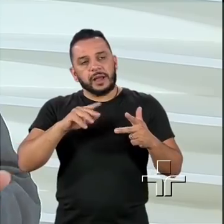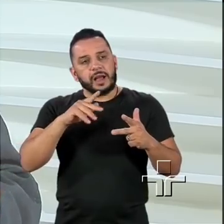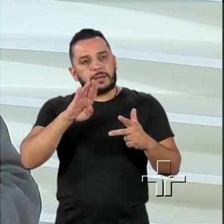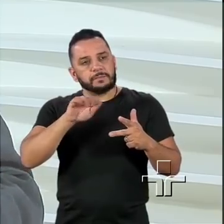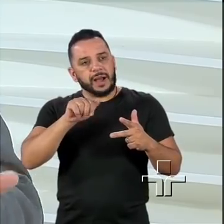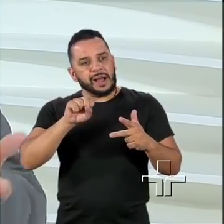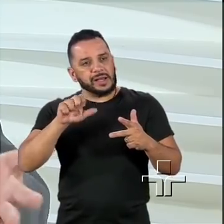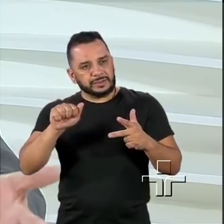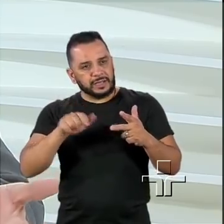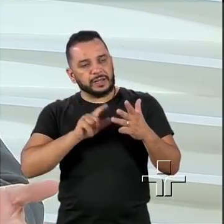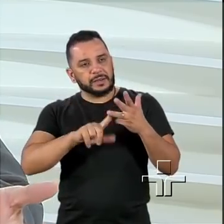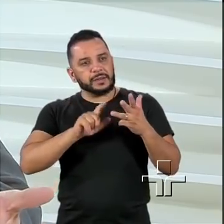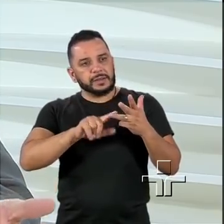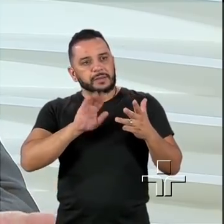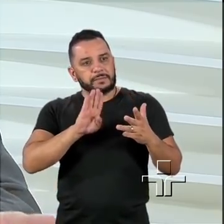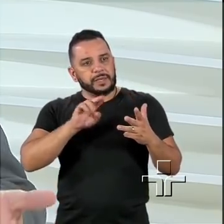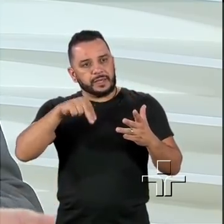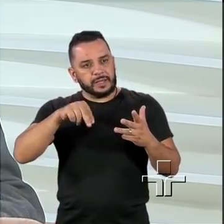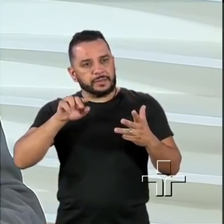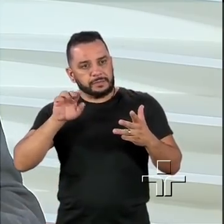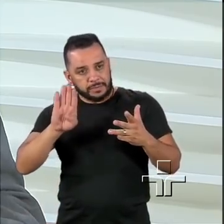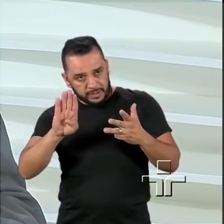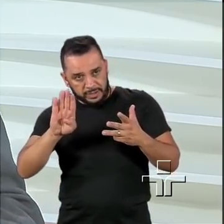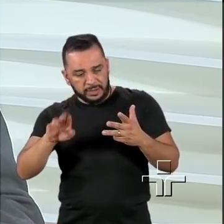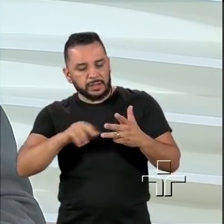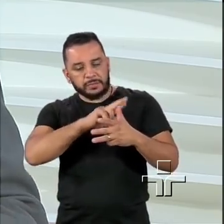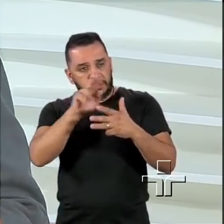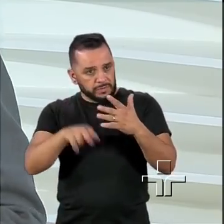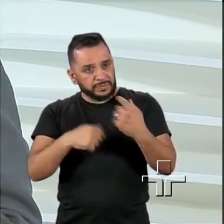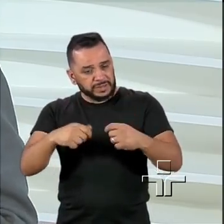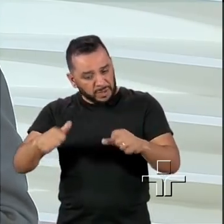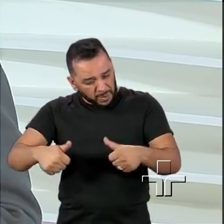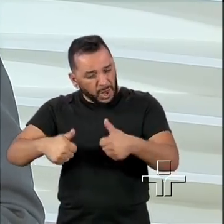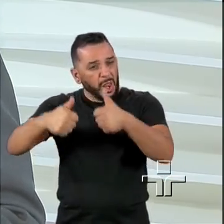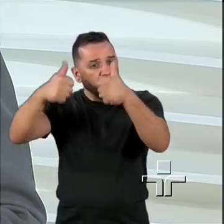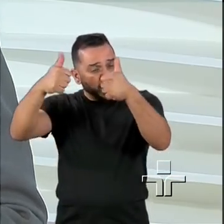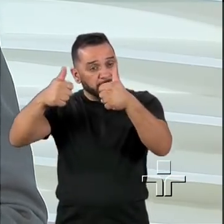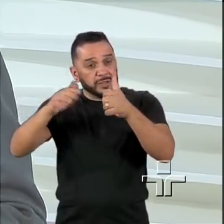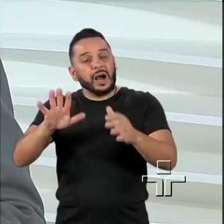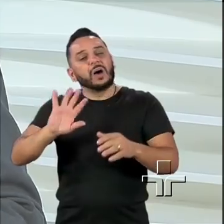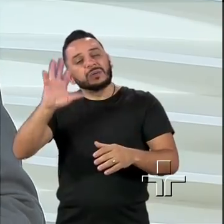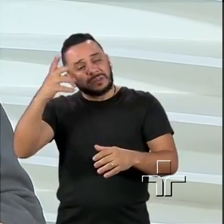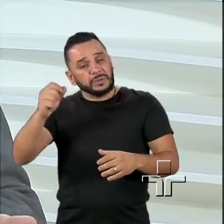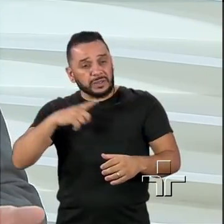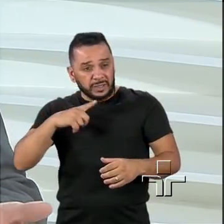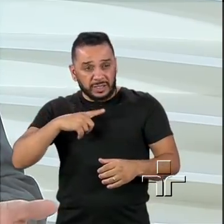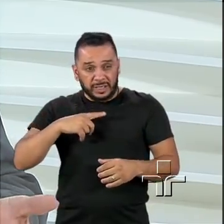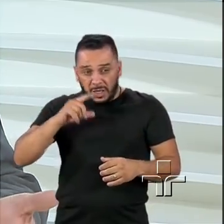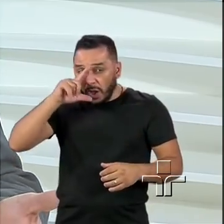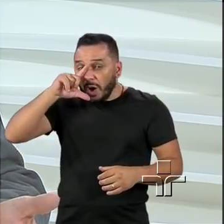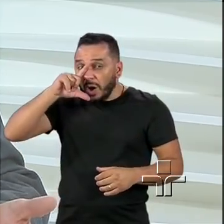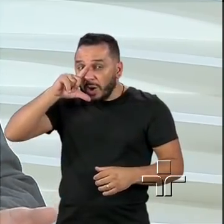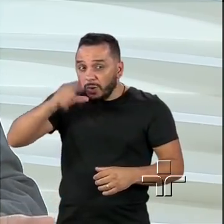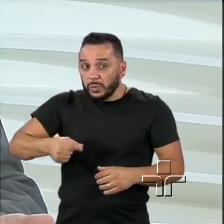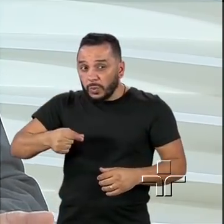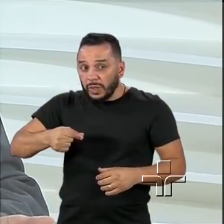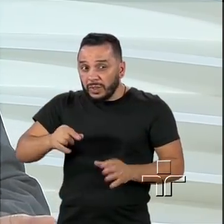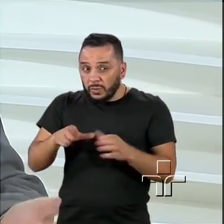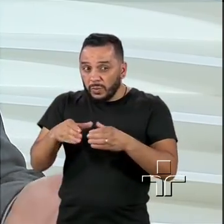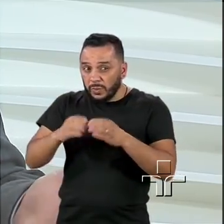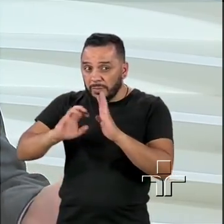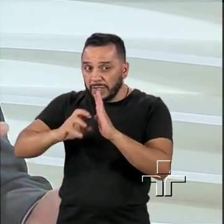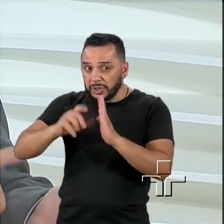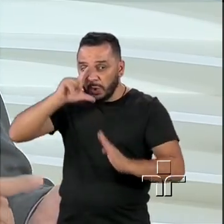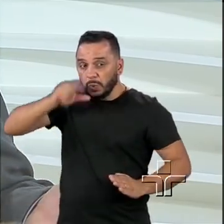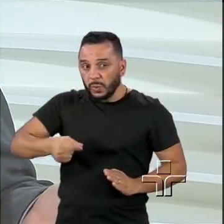ferramentas de indução para geração de oportunidade, o Estado de São Paulo, os tucanos, desmontava esses instrumentos de financiamento e de fomento.